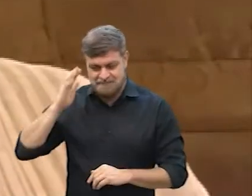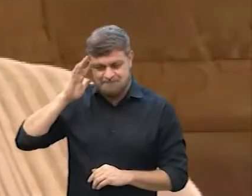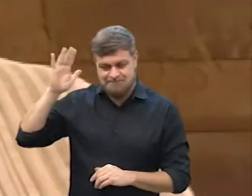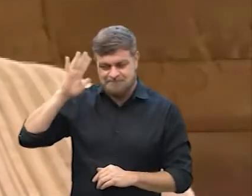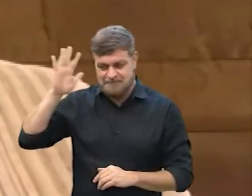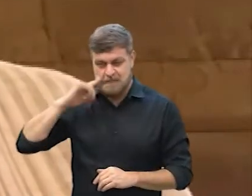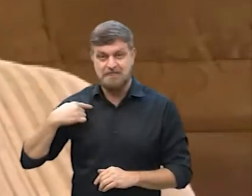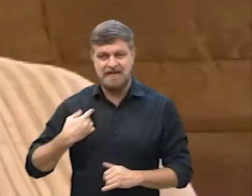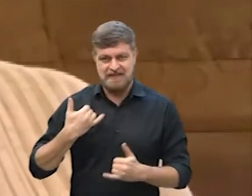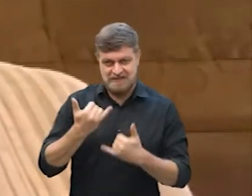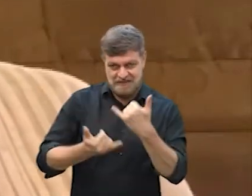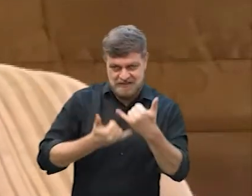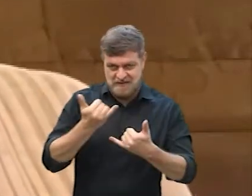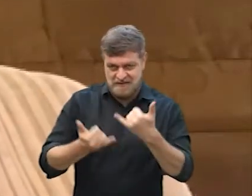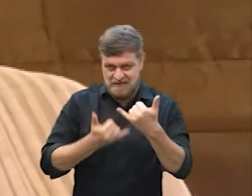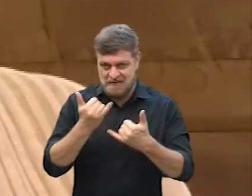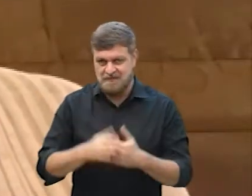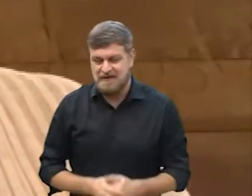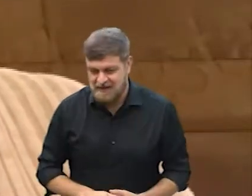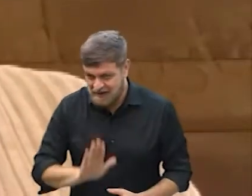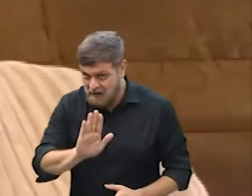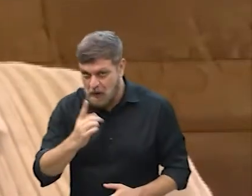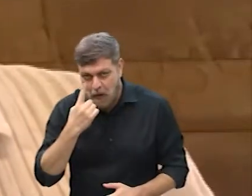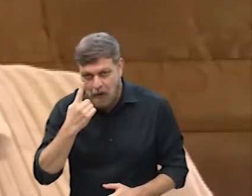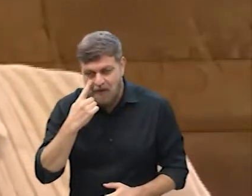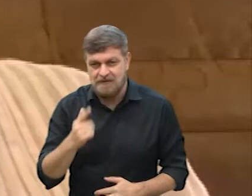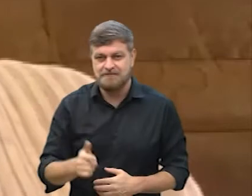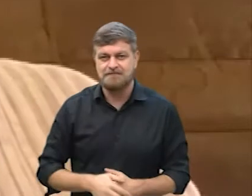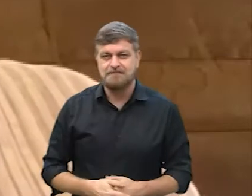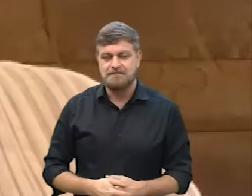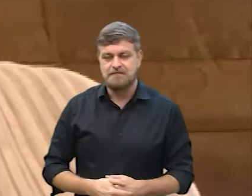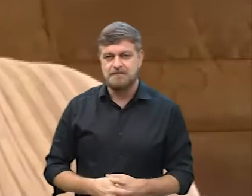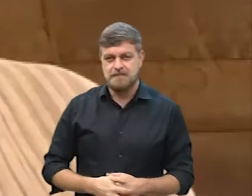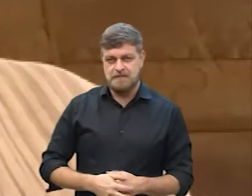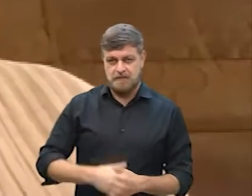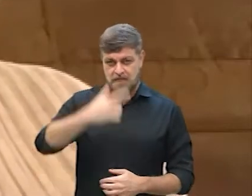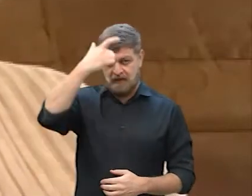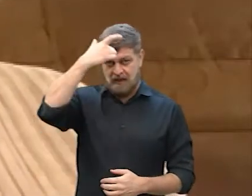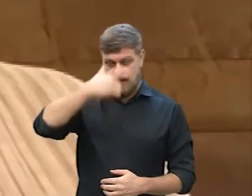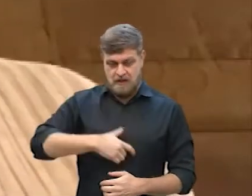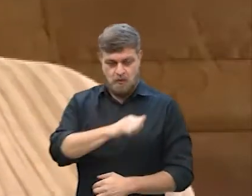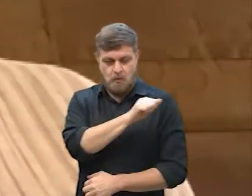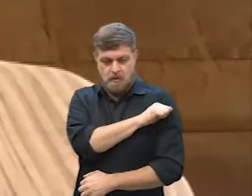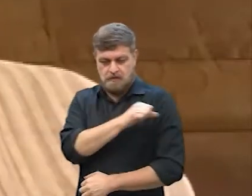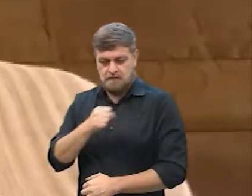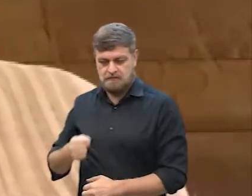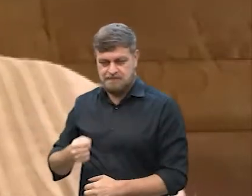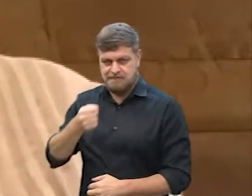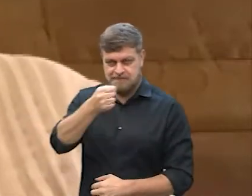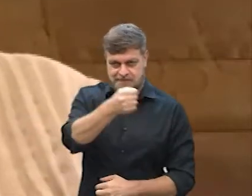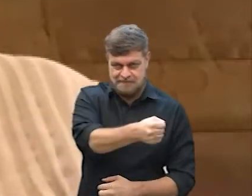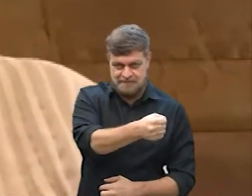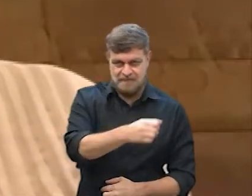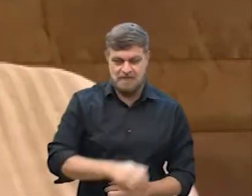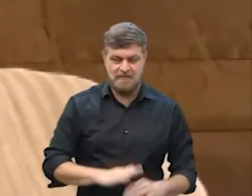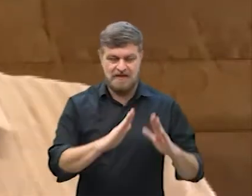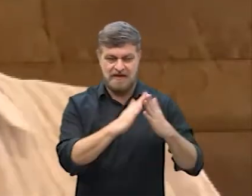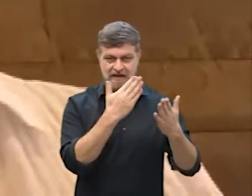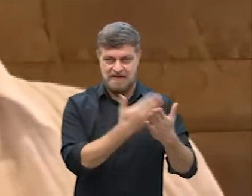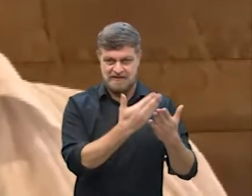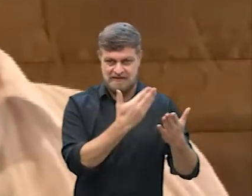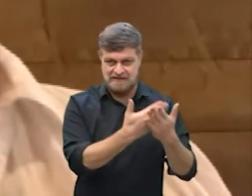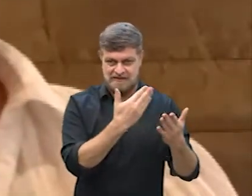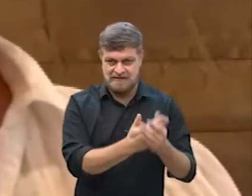gente brinca de fazer de vez em quando, se eu colocar um aluno da escola pública